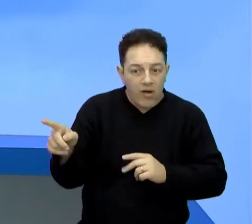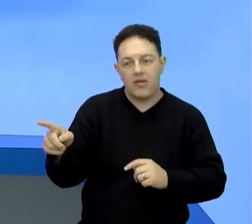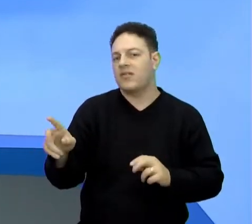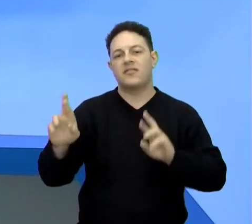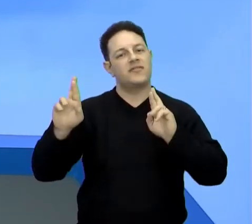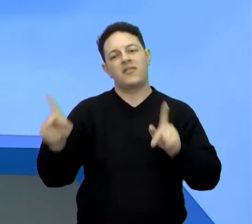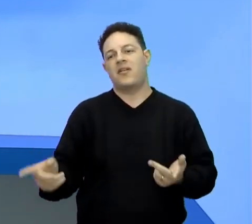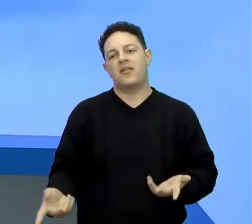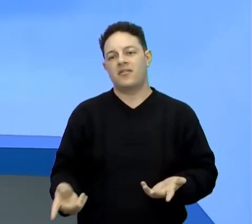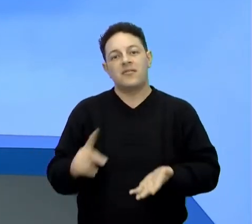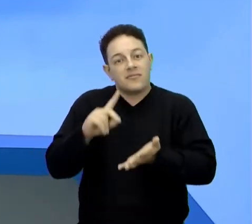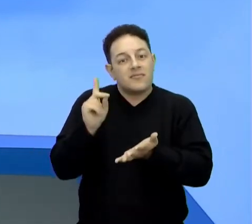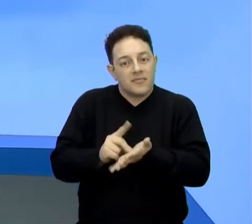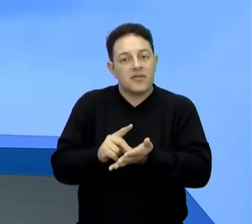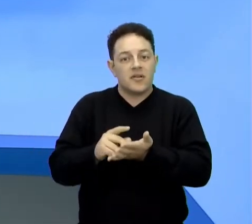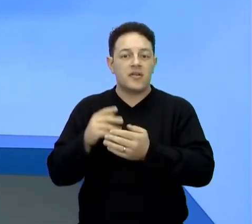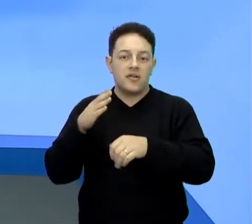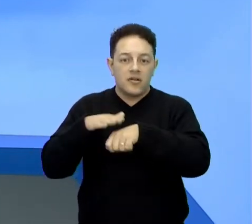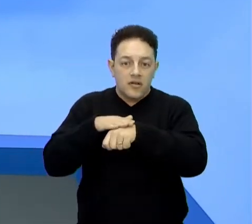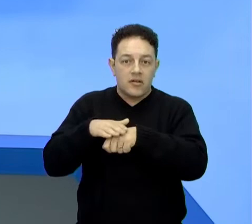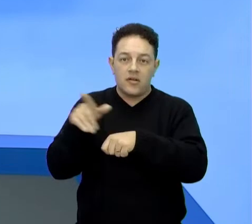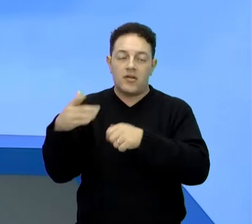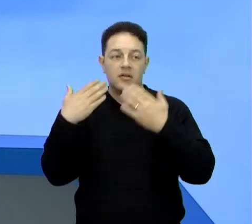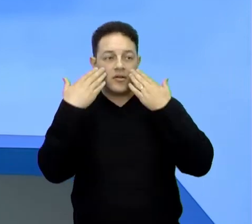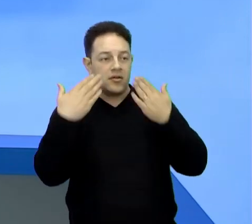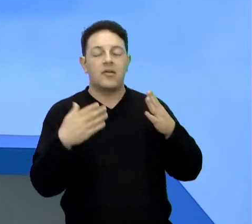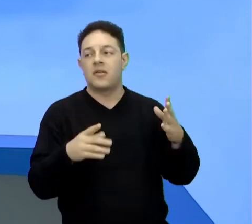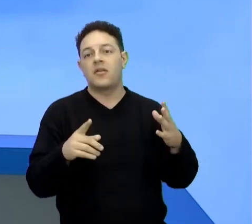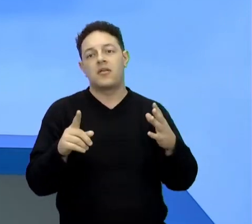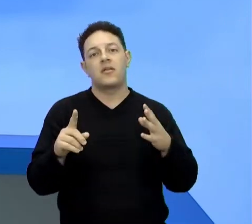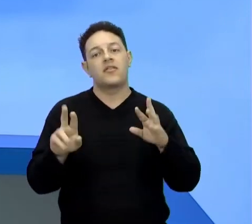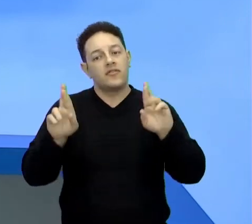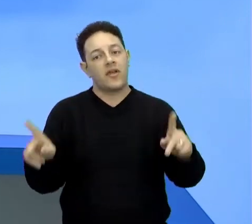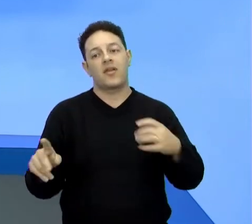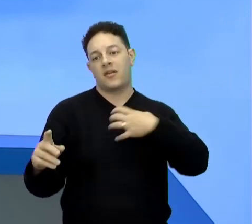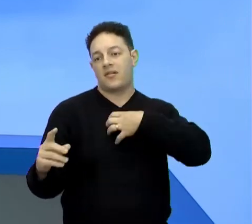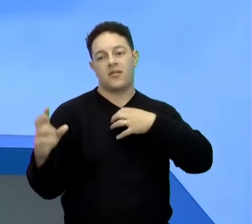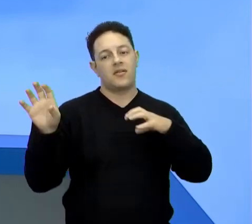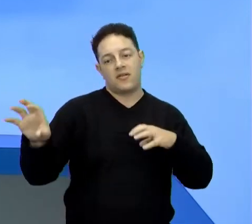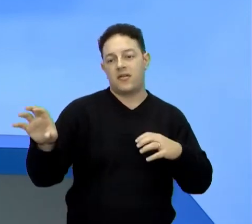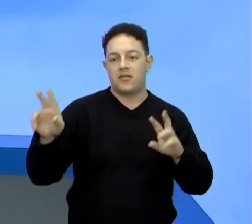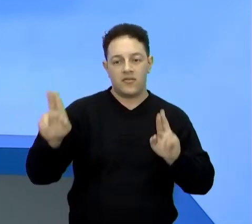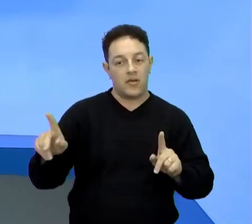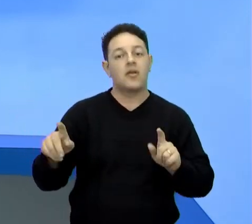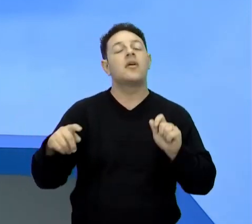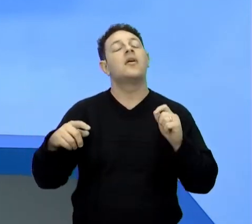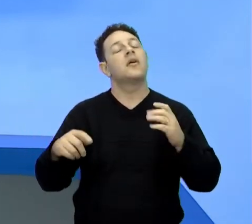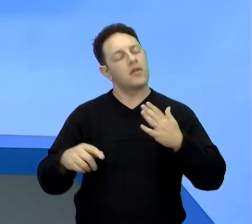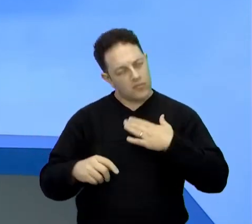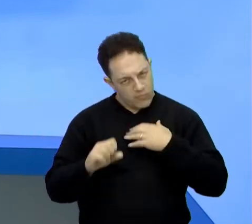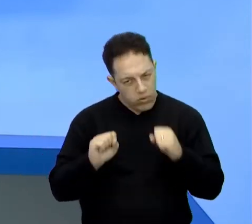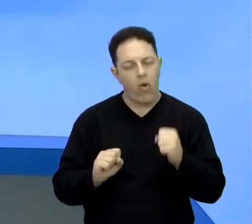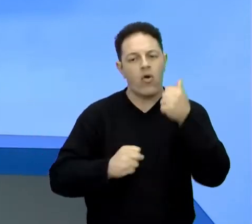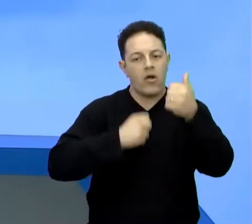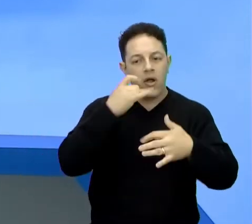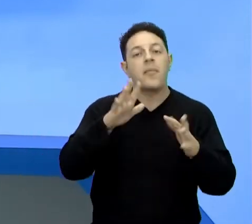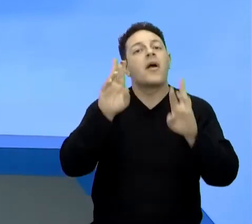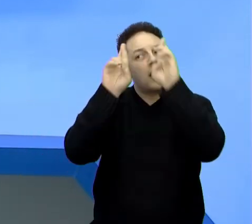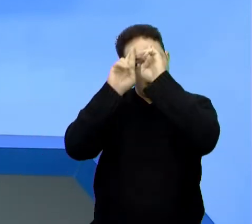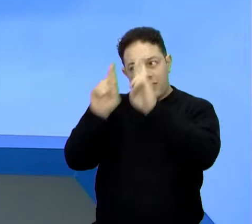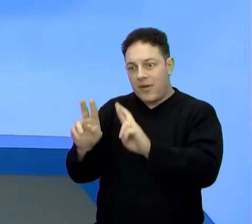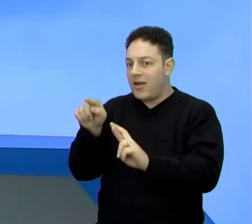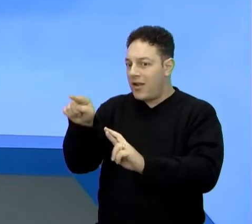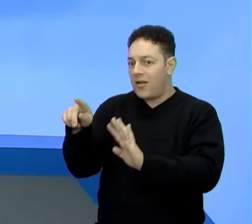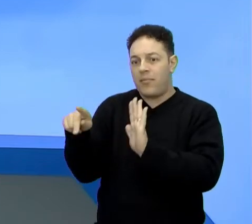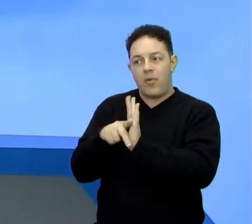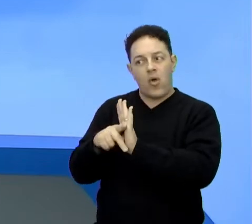o fenótipo negro representa. Então é outra coisa. Então temos que ter todos os lugares de fala, mas respeitar o local de